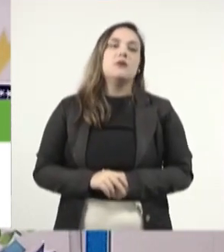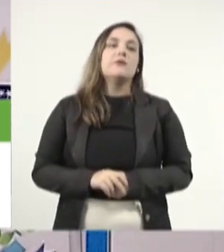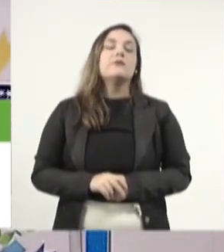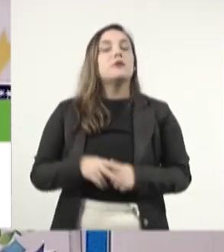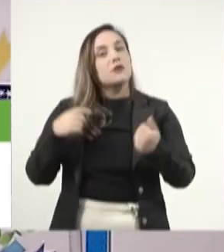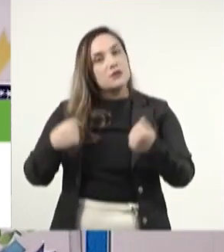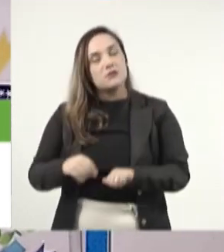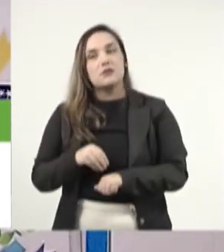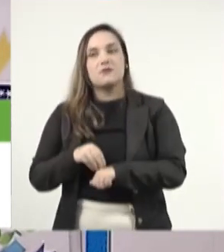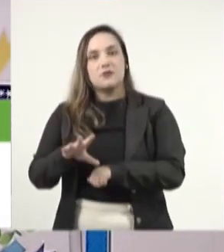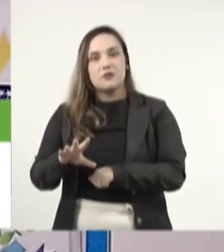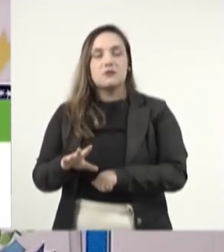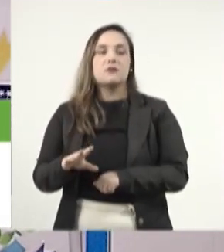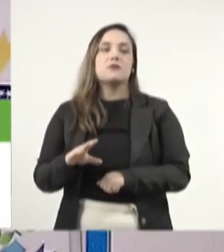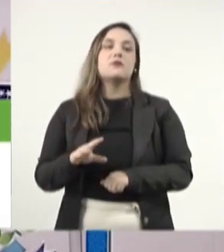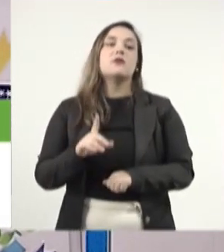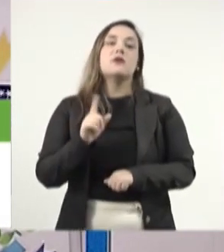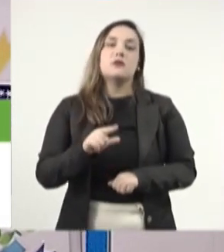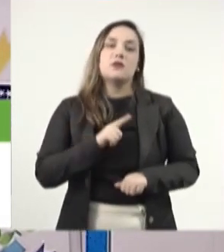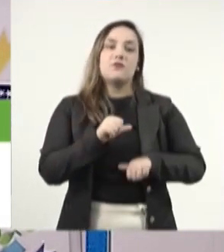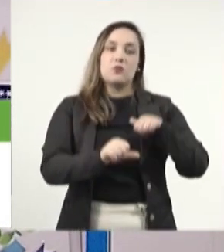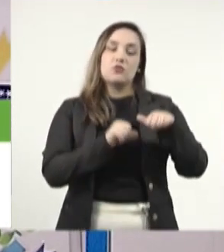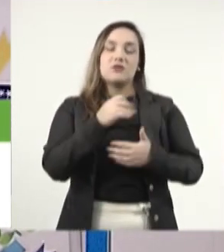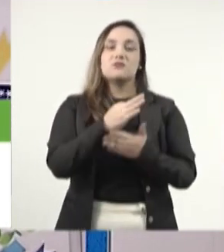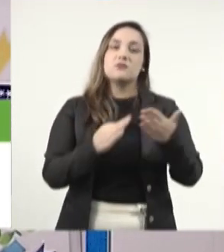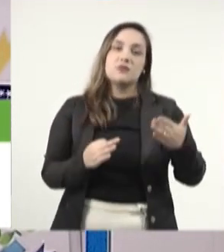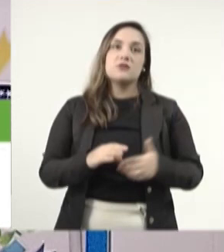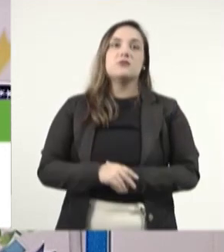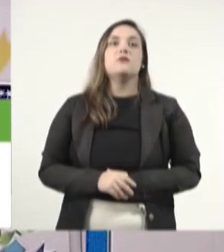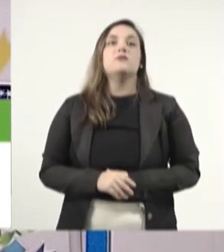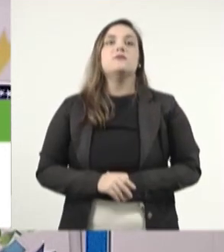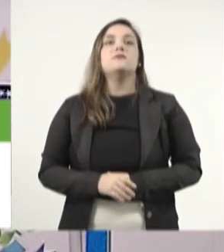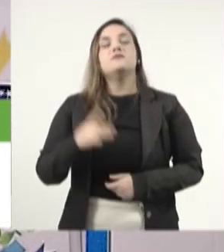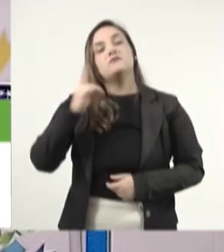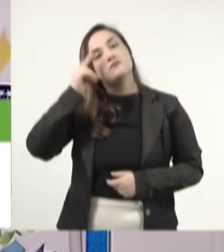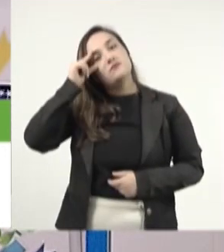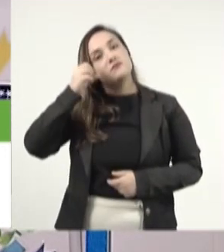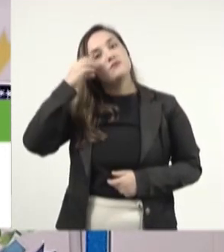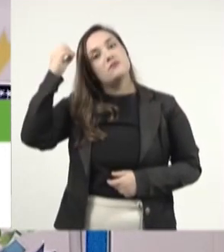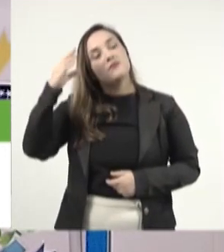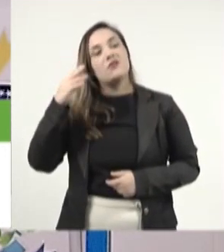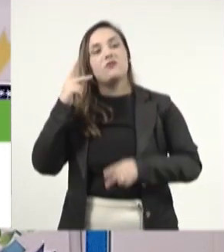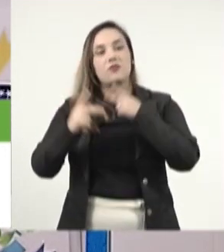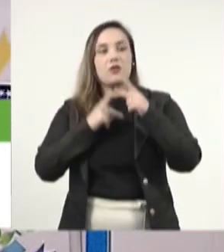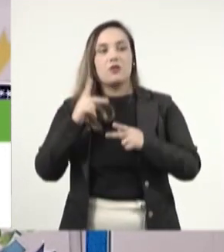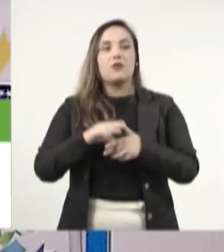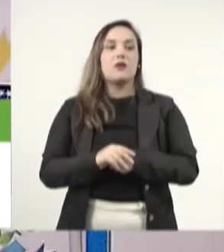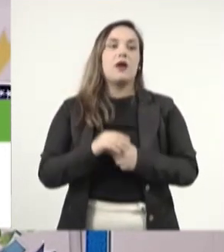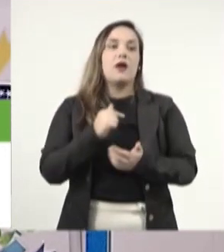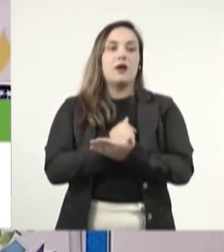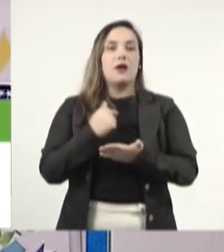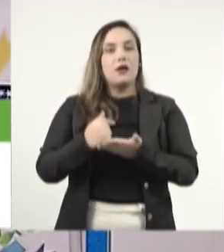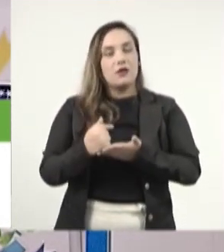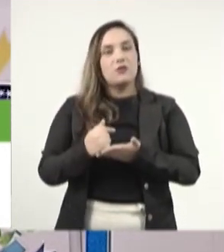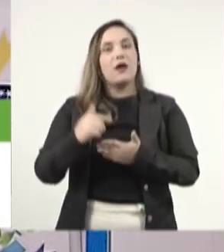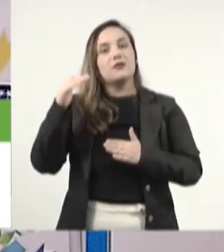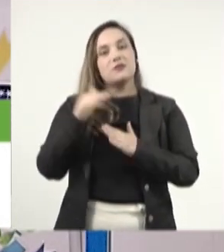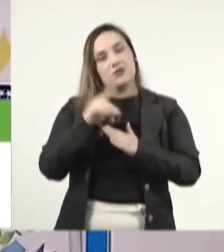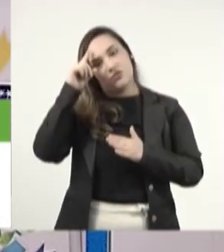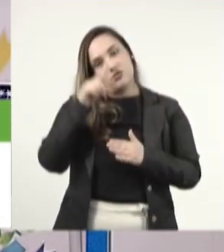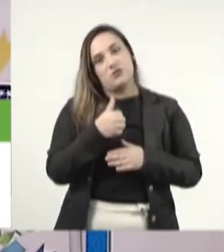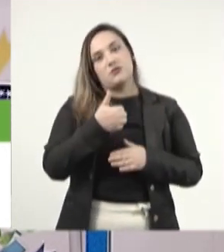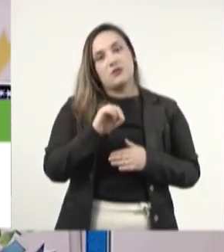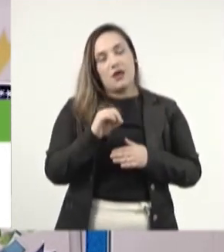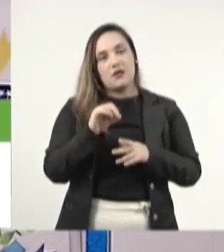sempre. Passou por emenda o texto ao longo da tramitação. O deputado Pedro Neto, então, estabeleceu que os cartórios, até o dia 10 do